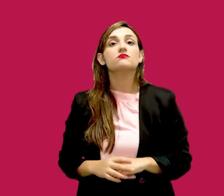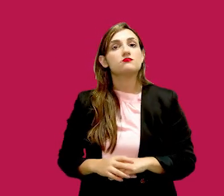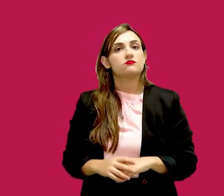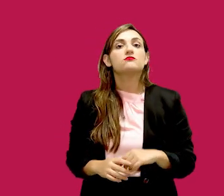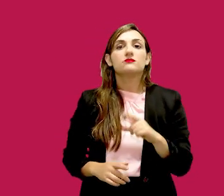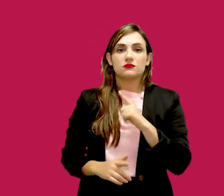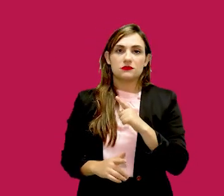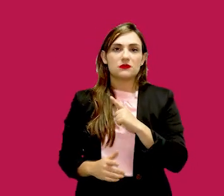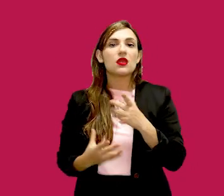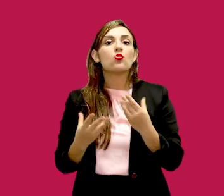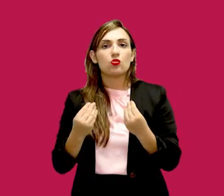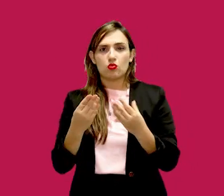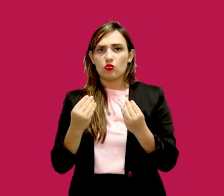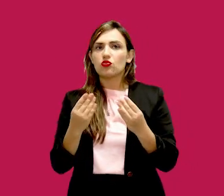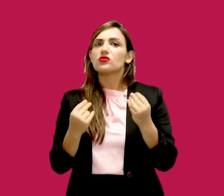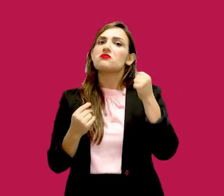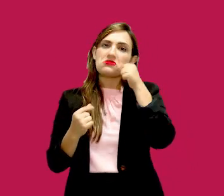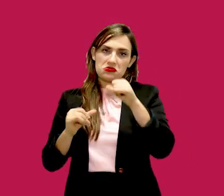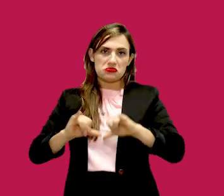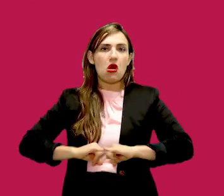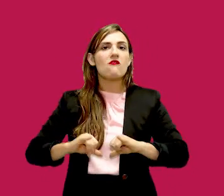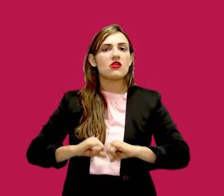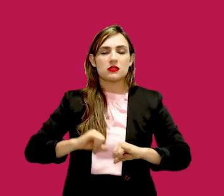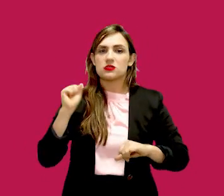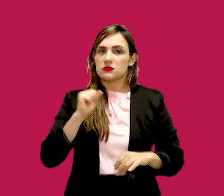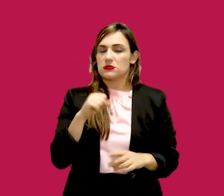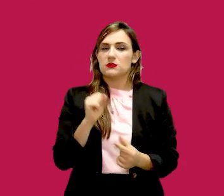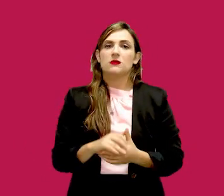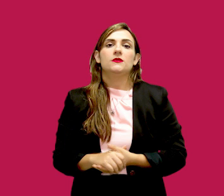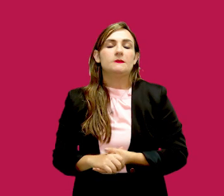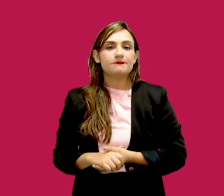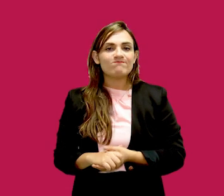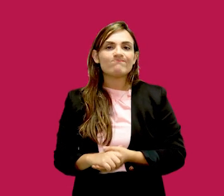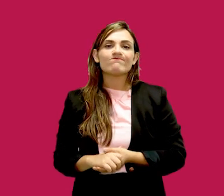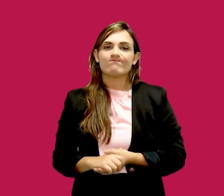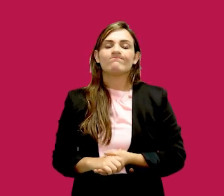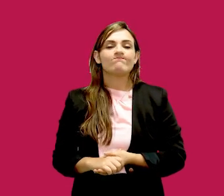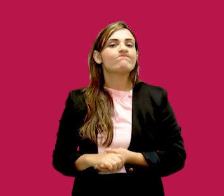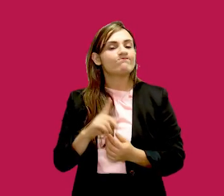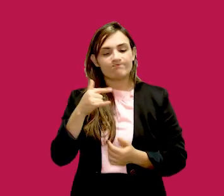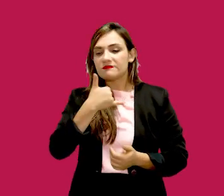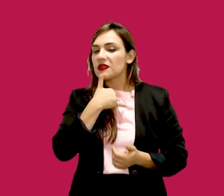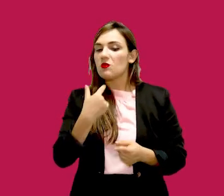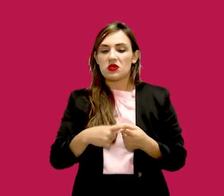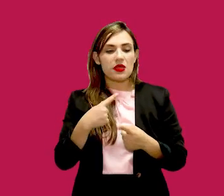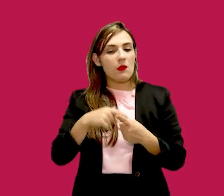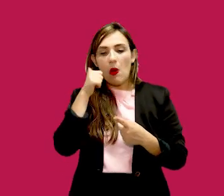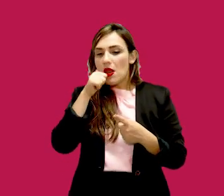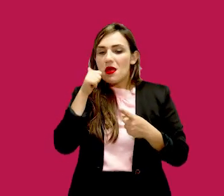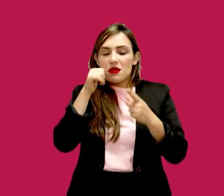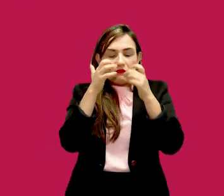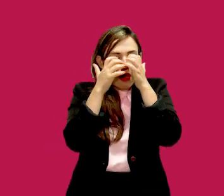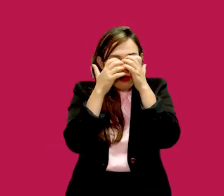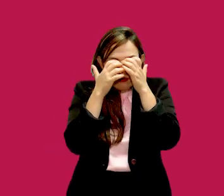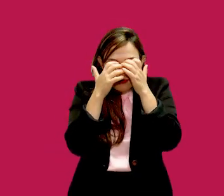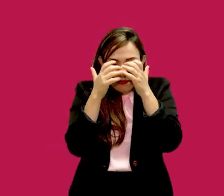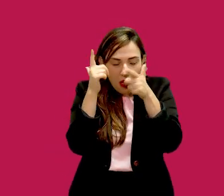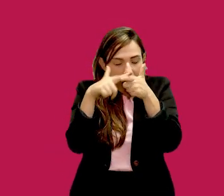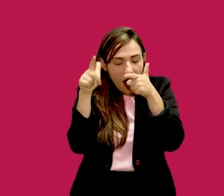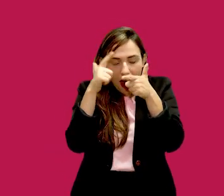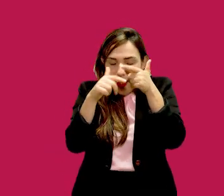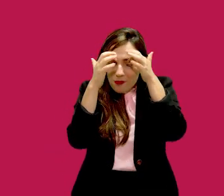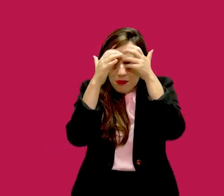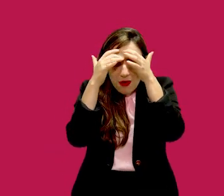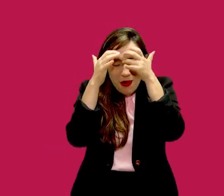muitos casos aqui, vários mesmos, e são situações que realmente provocaram danos emocionais nas mulheres,